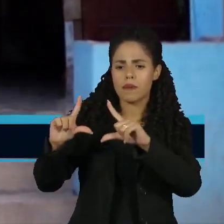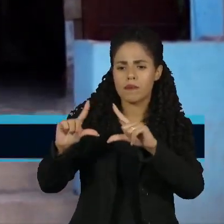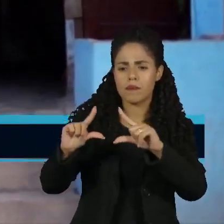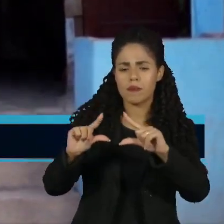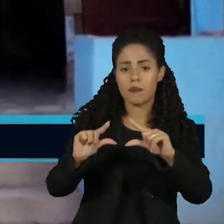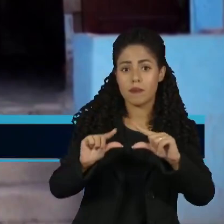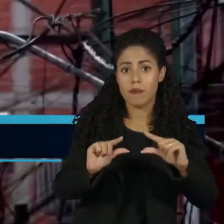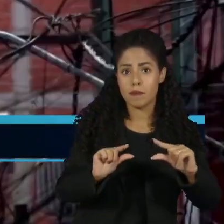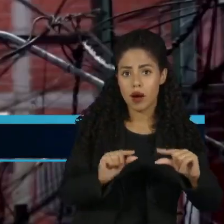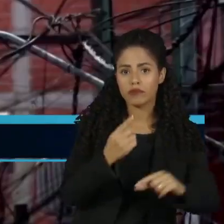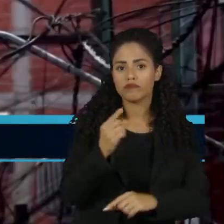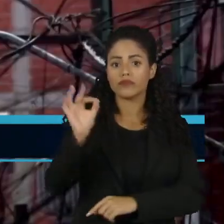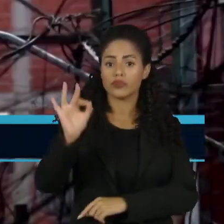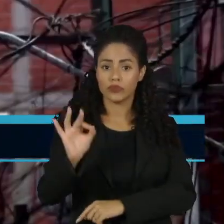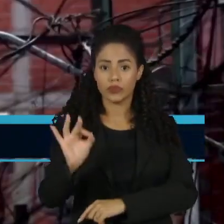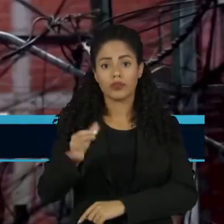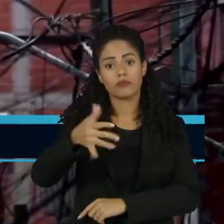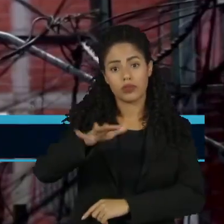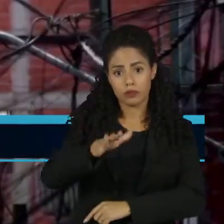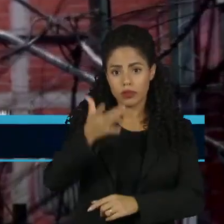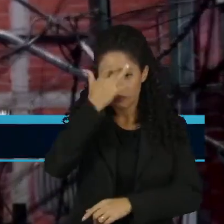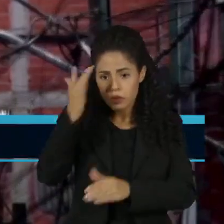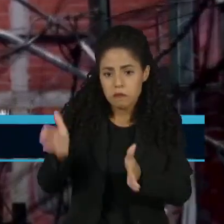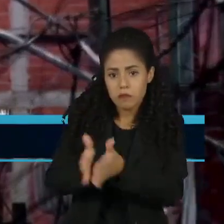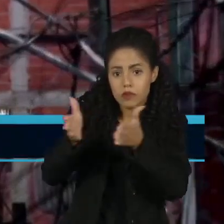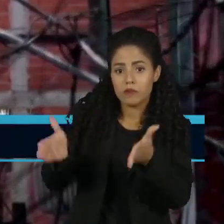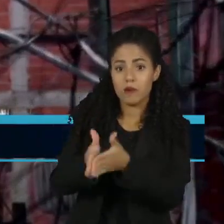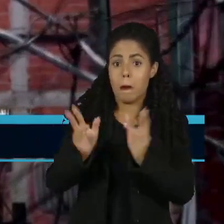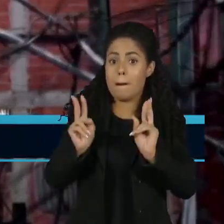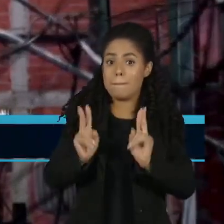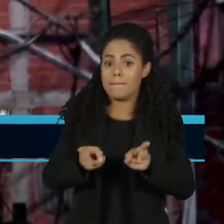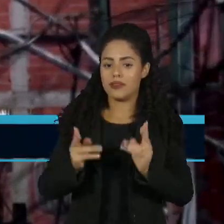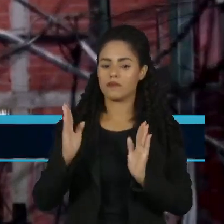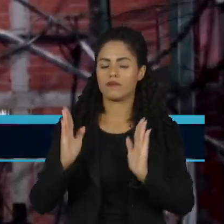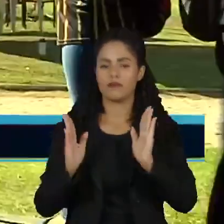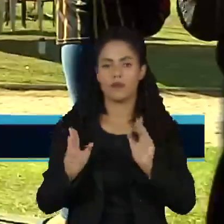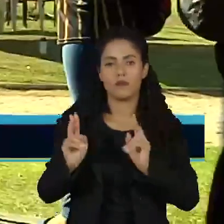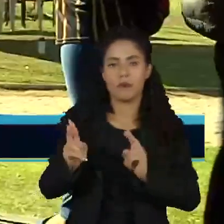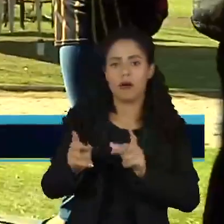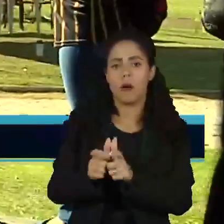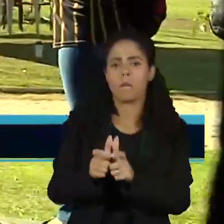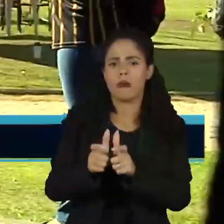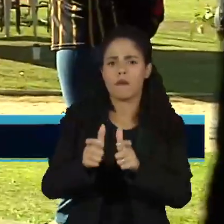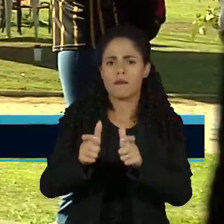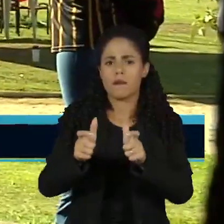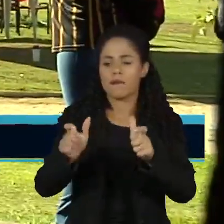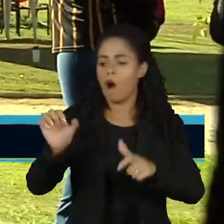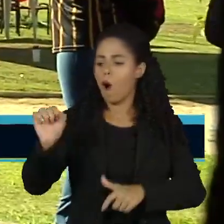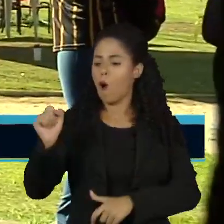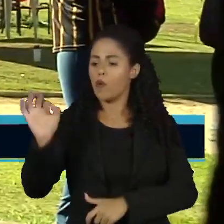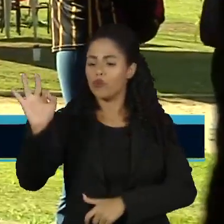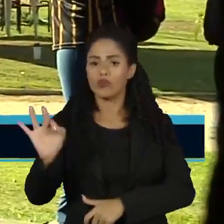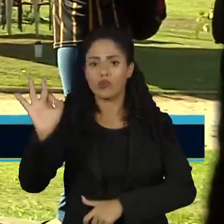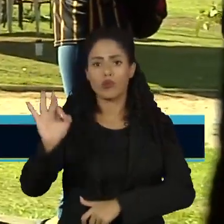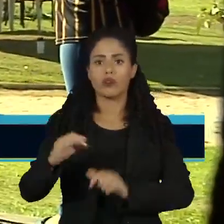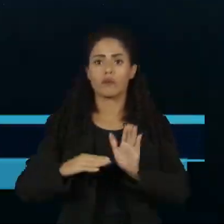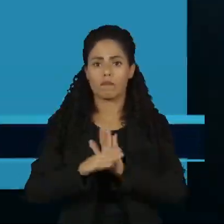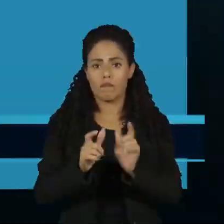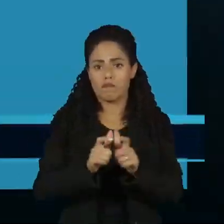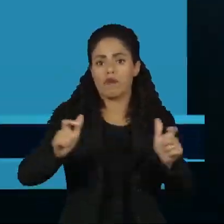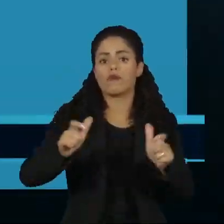ponto percentual. Já entre os mais pobres, no mesmo período, o número aumentou de quase